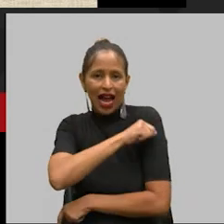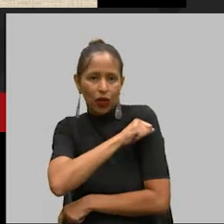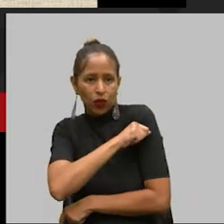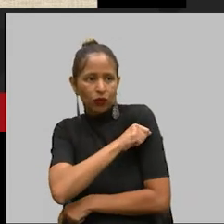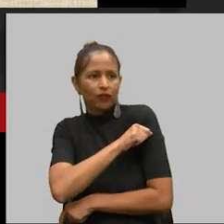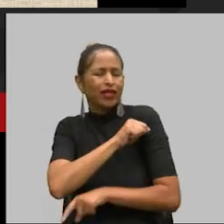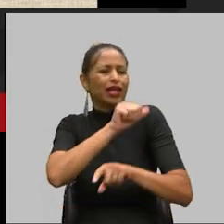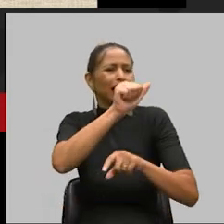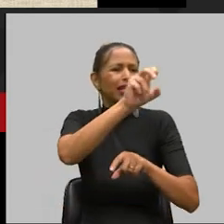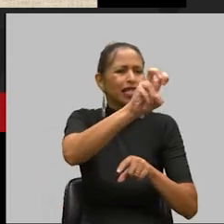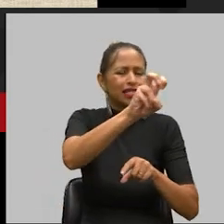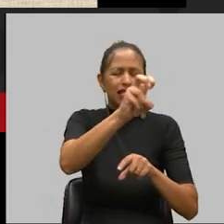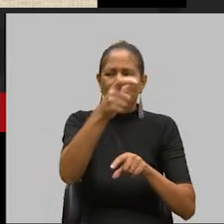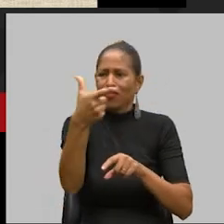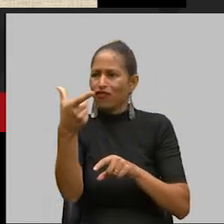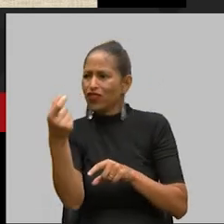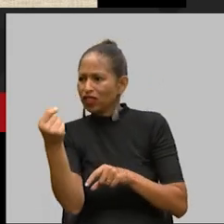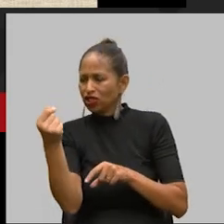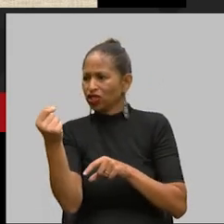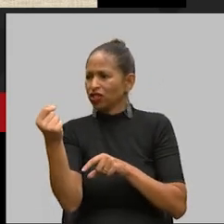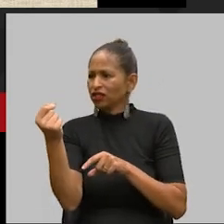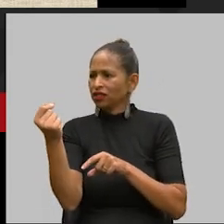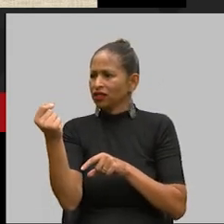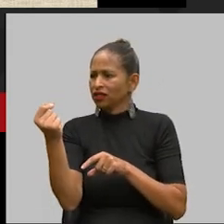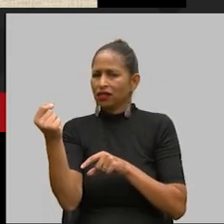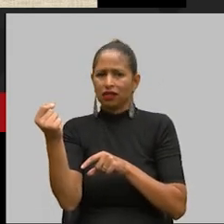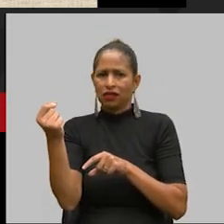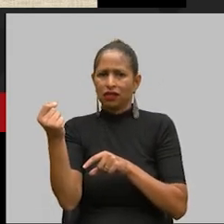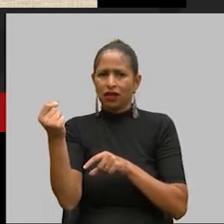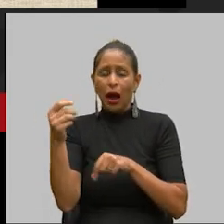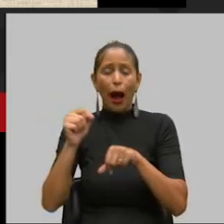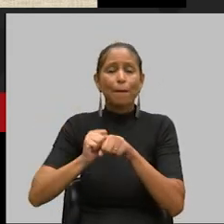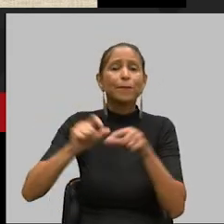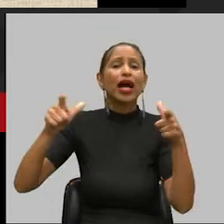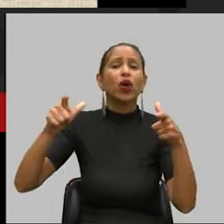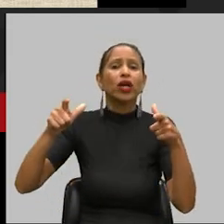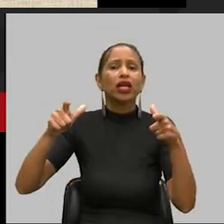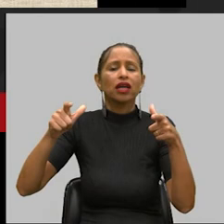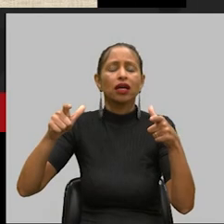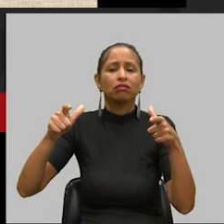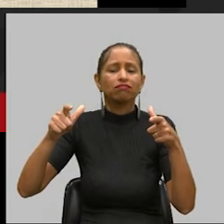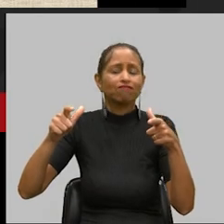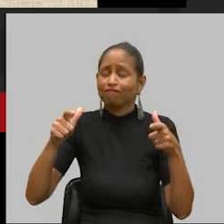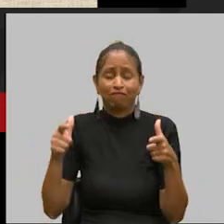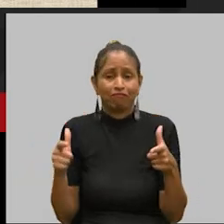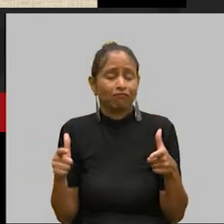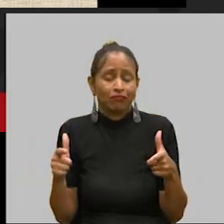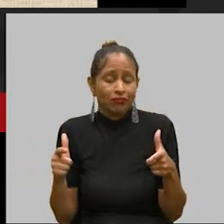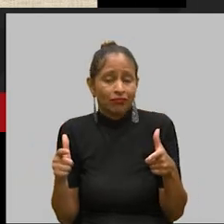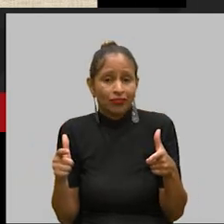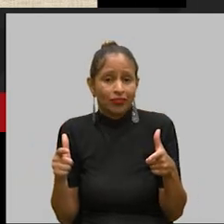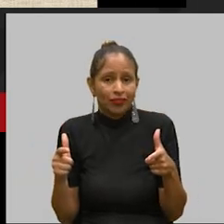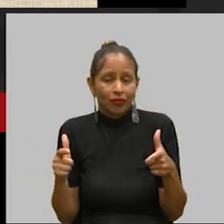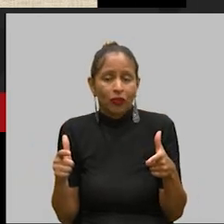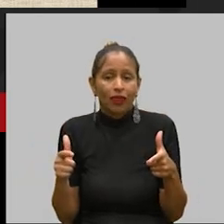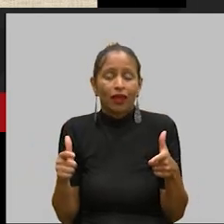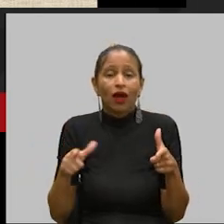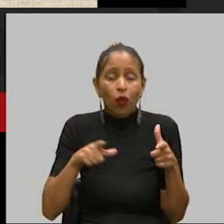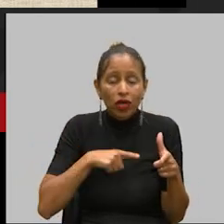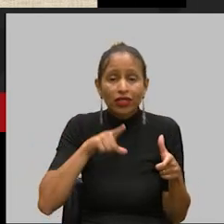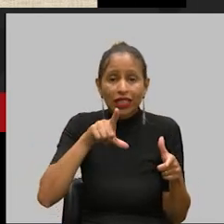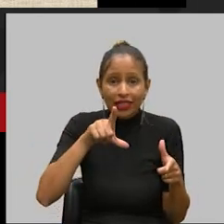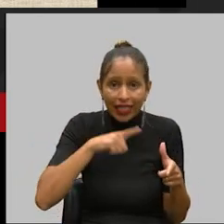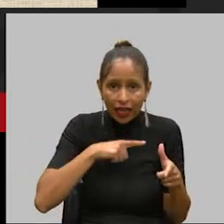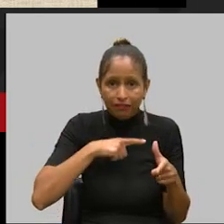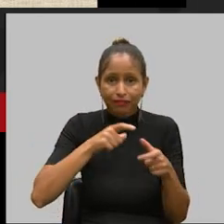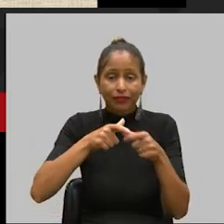15 de outra 20 de outra ele nunca se constitui como uma maioria na escola e ele tá disperso né então quando você tem uma